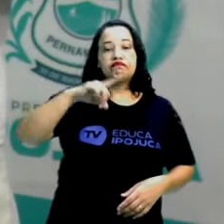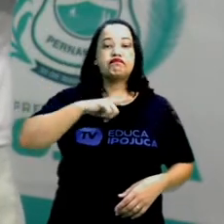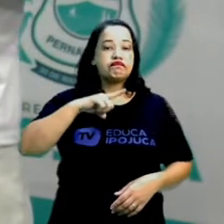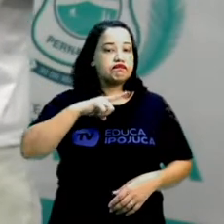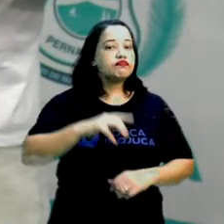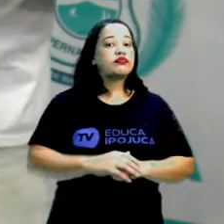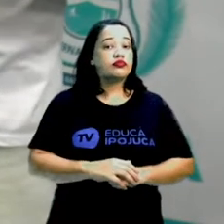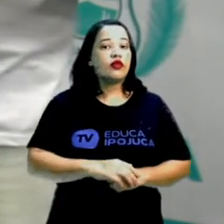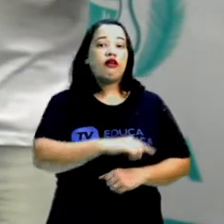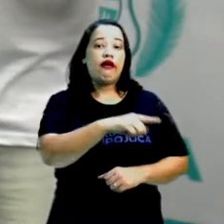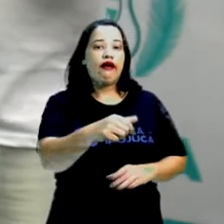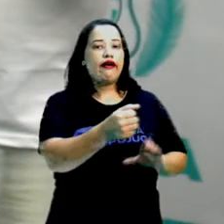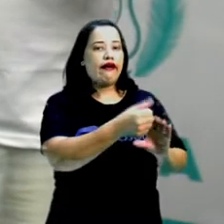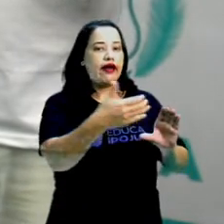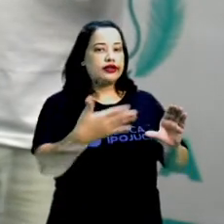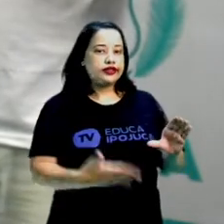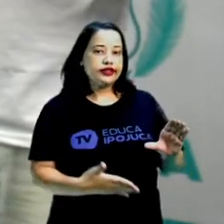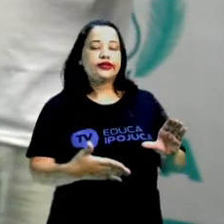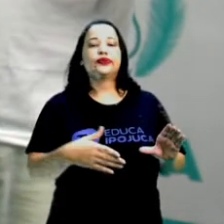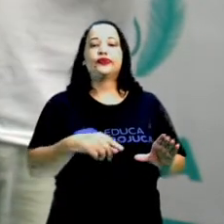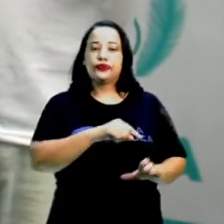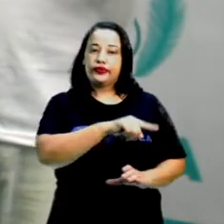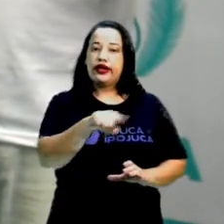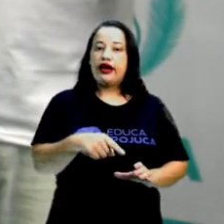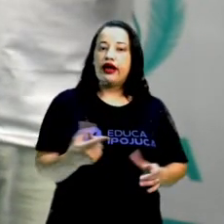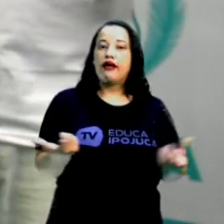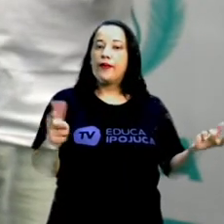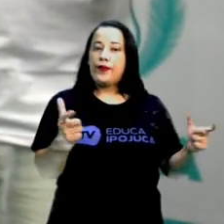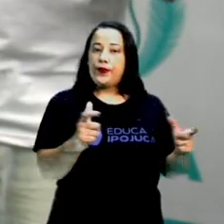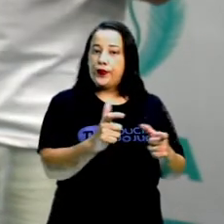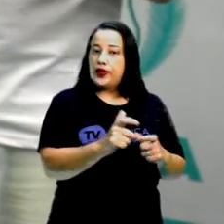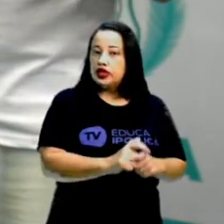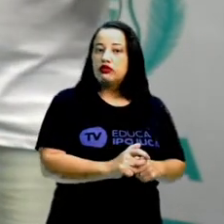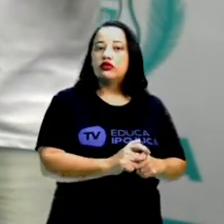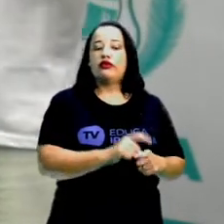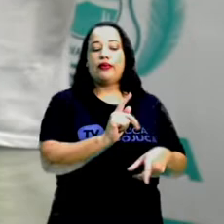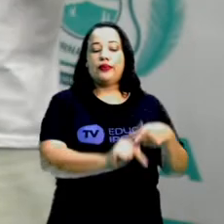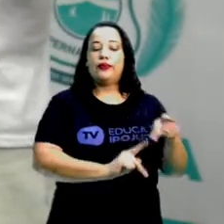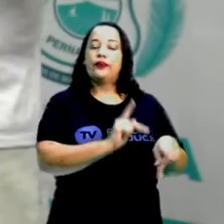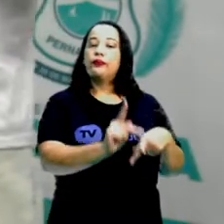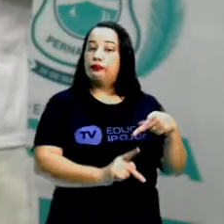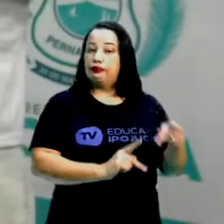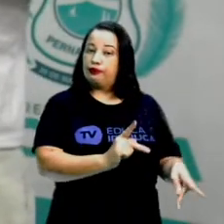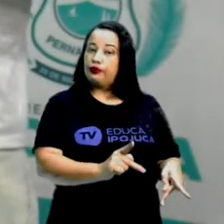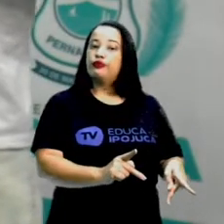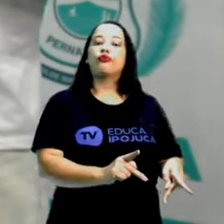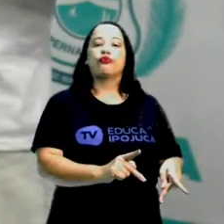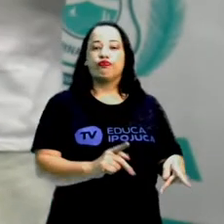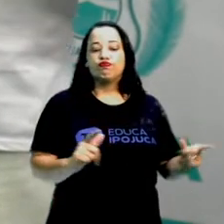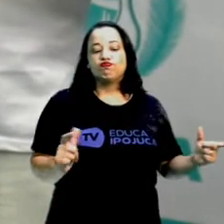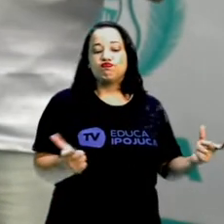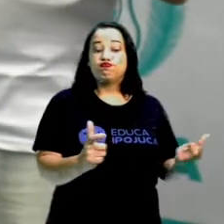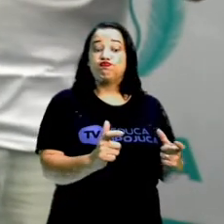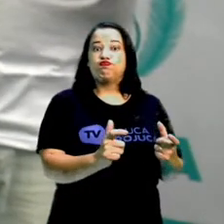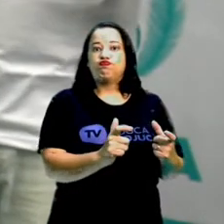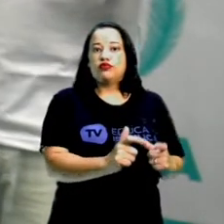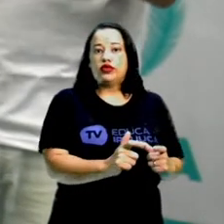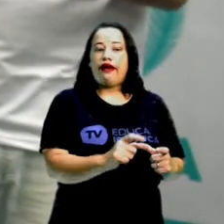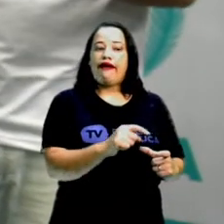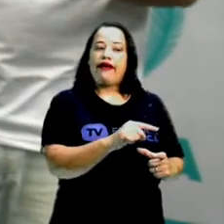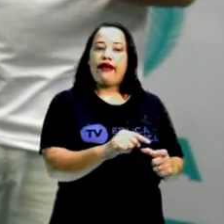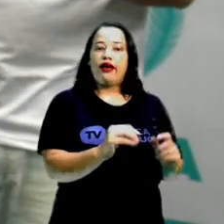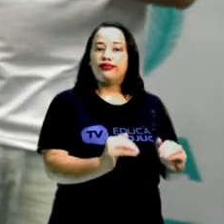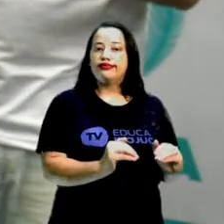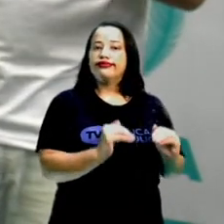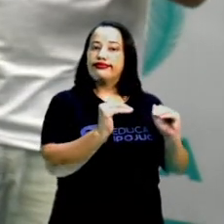quem caracterizava a elite, né? Era a minoria, tá certo? Da população eram poucos e era quem caracterizava a